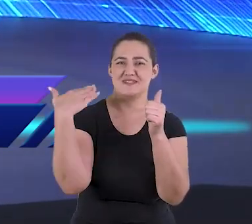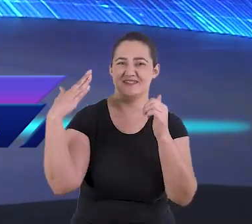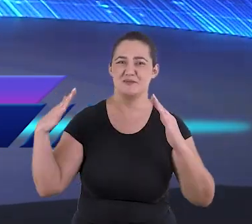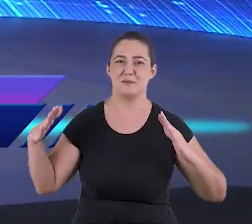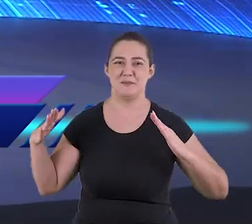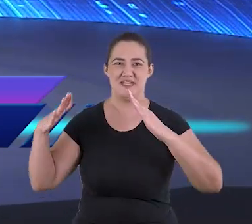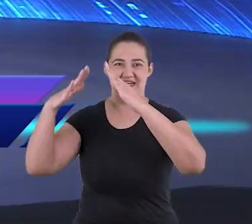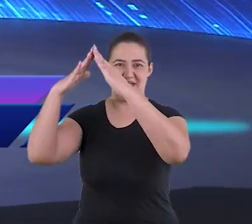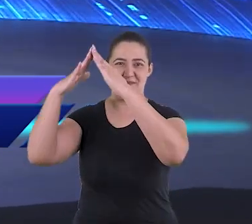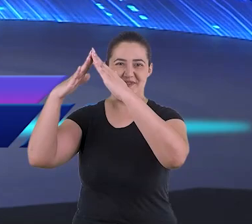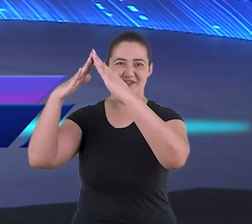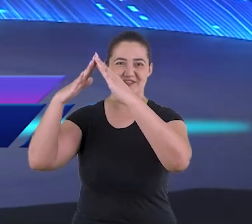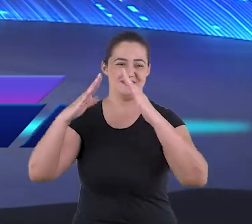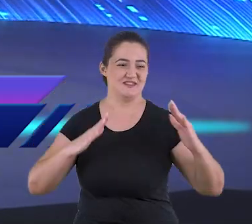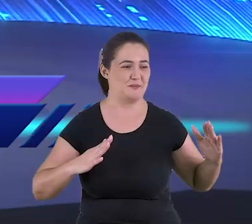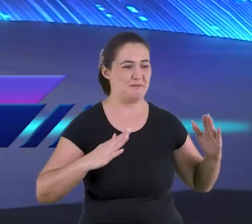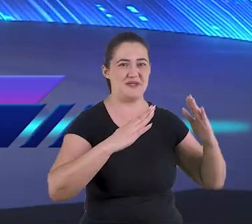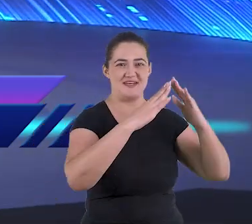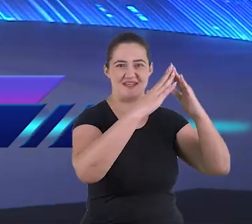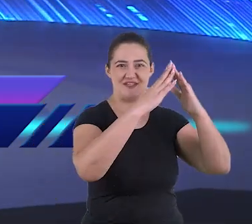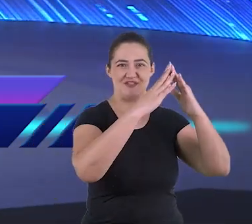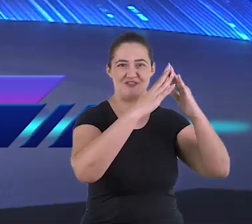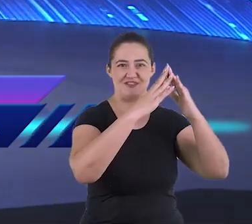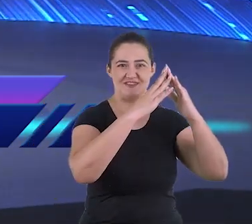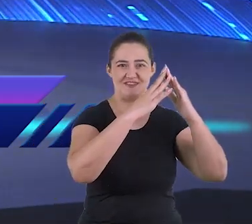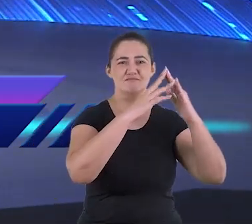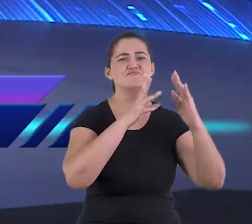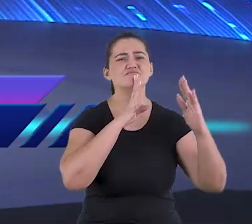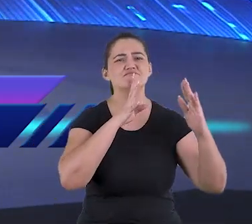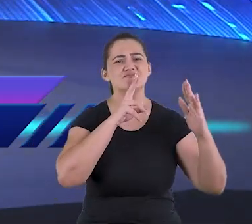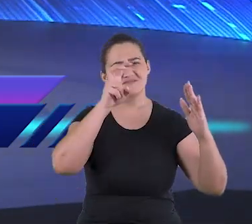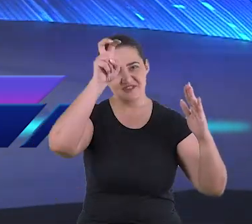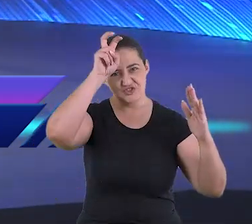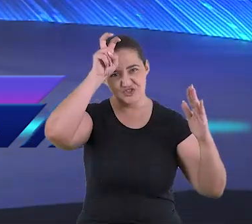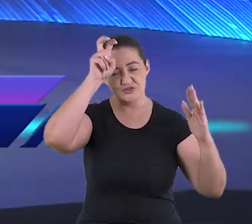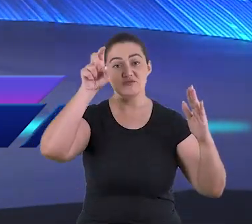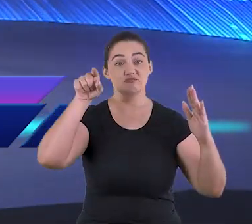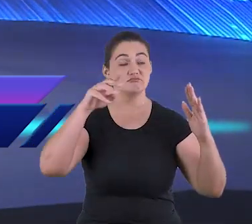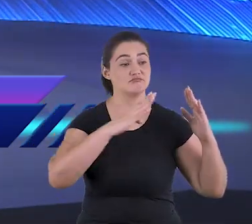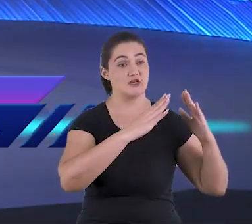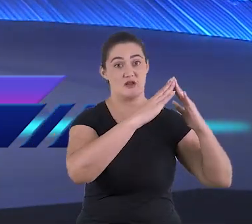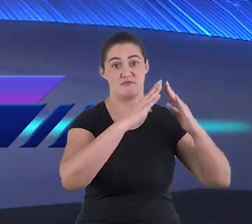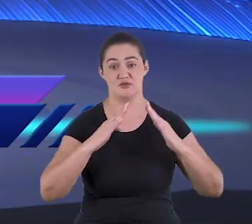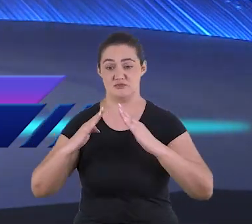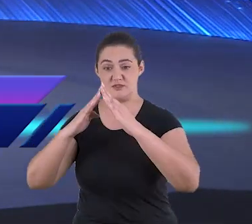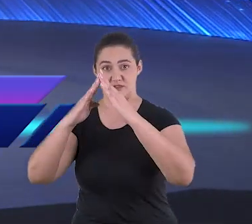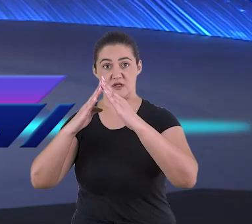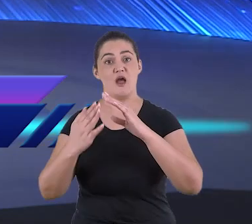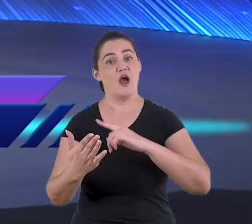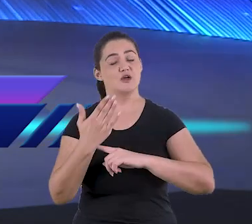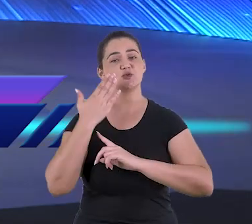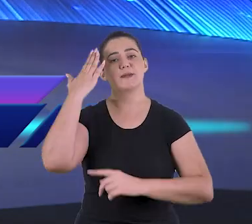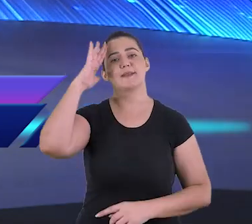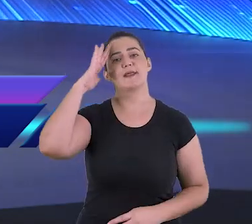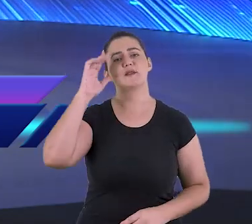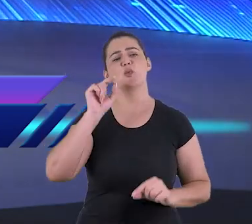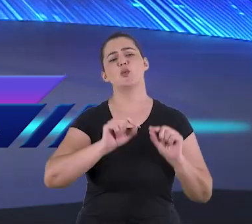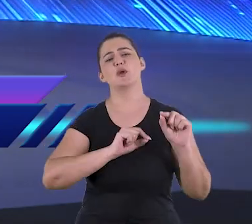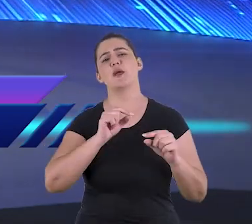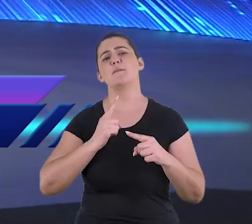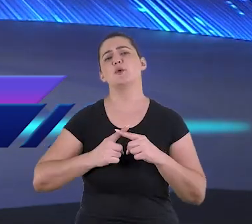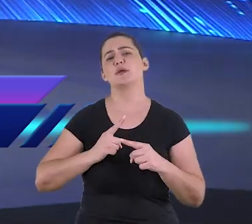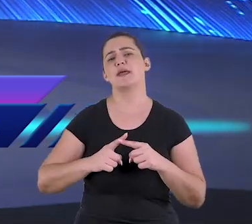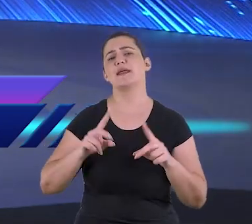antigas pirâmides, que trazem algumas importantes lições para nós e que nos ajudam a entender um